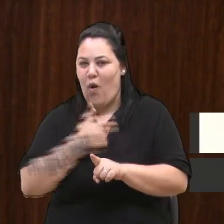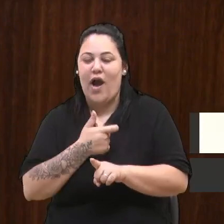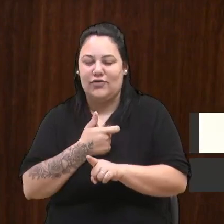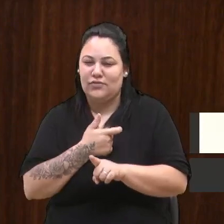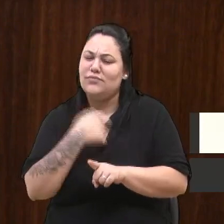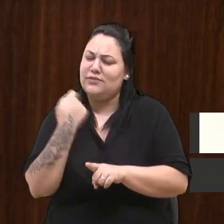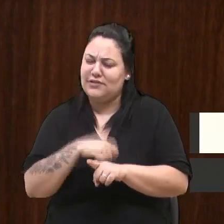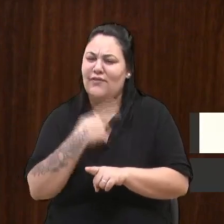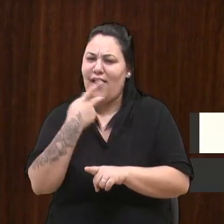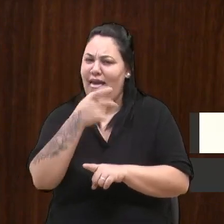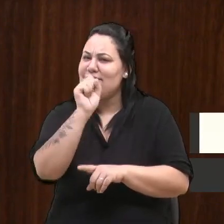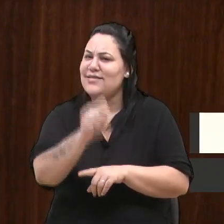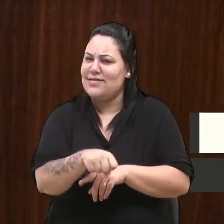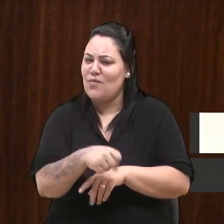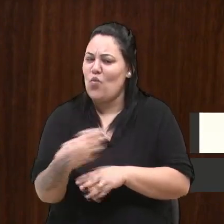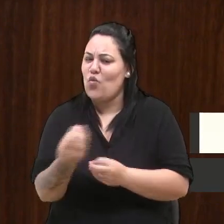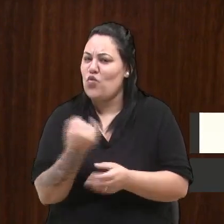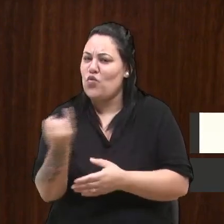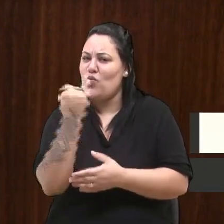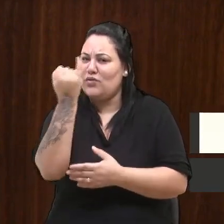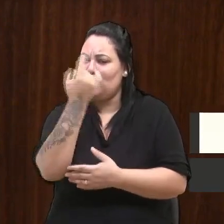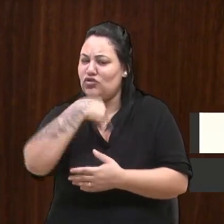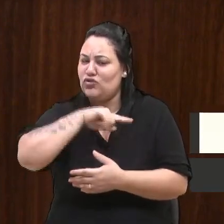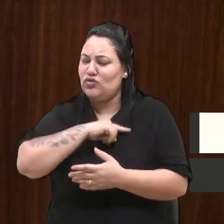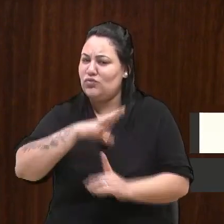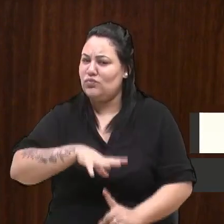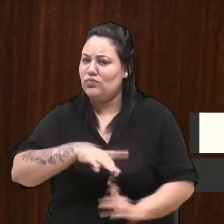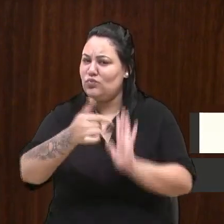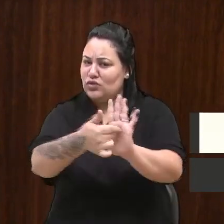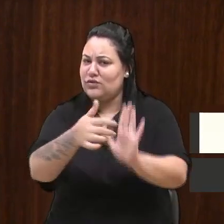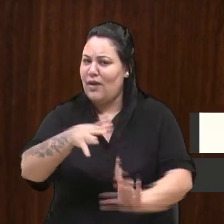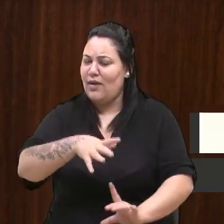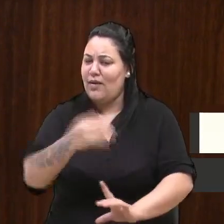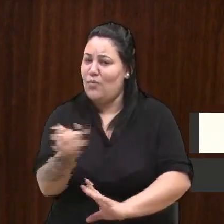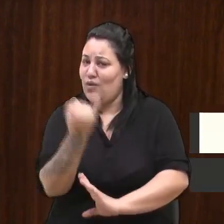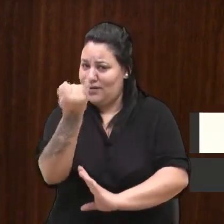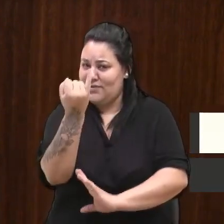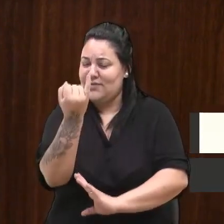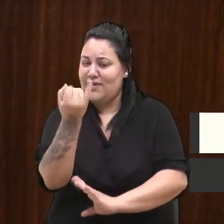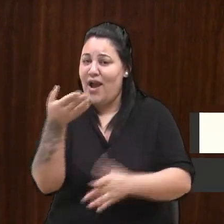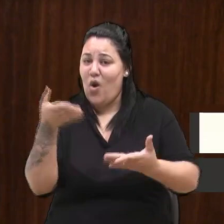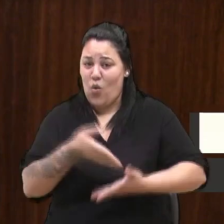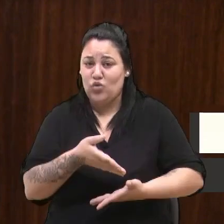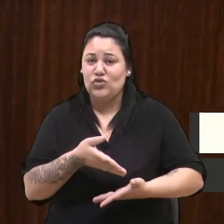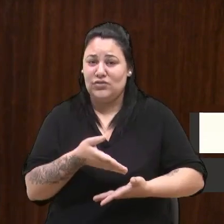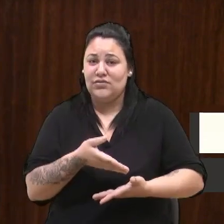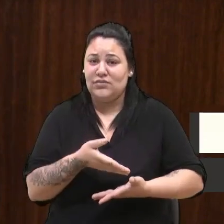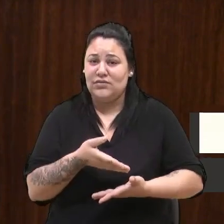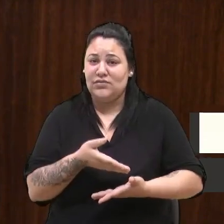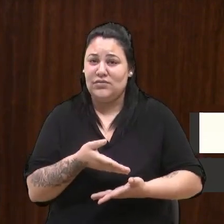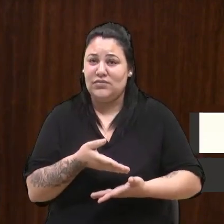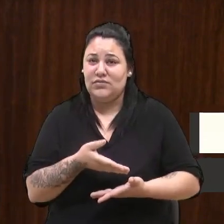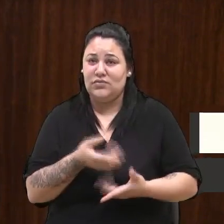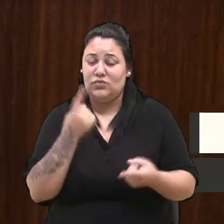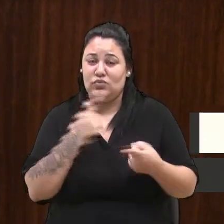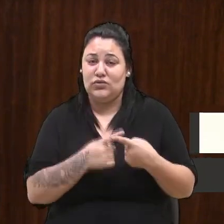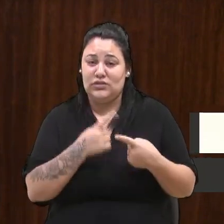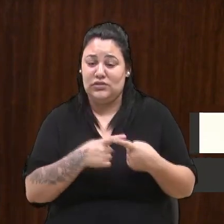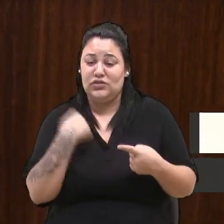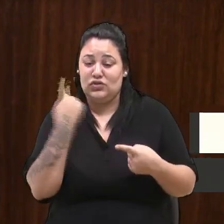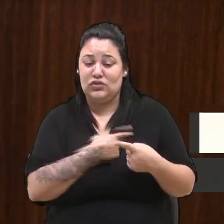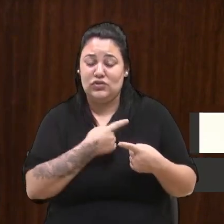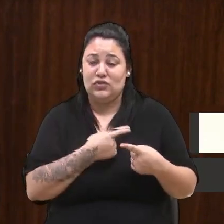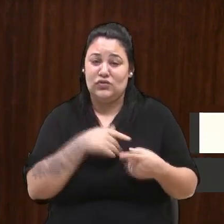e muito importante nós pontuarmos neste momento que o fato de nós estarmos votando